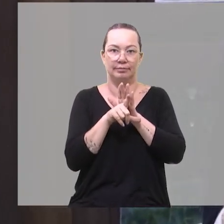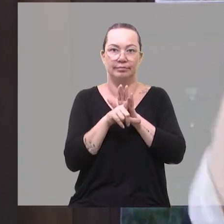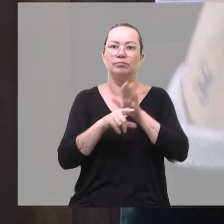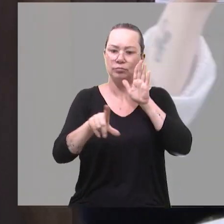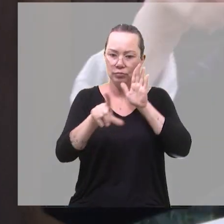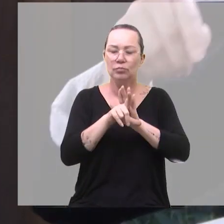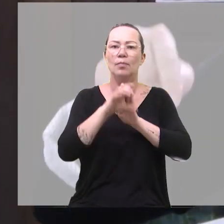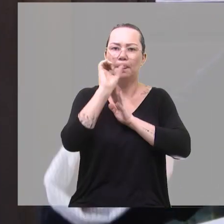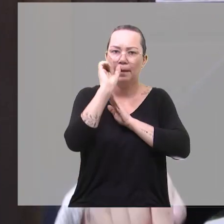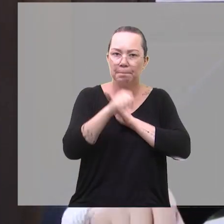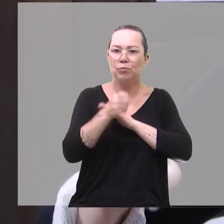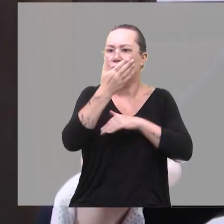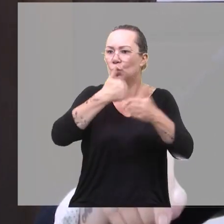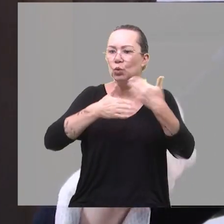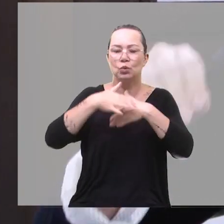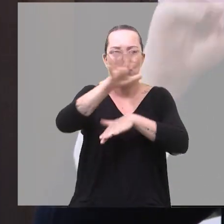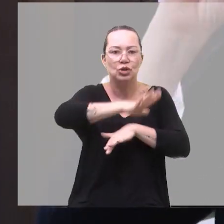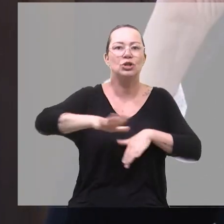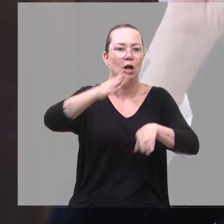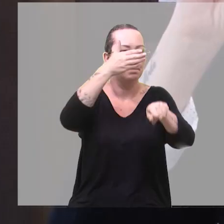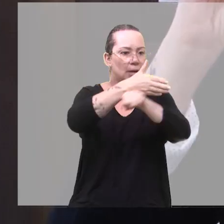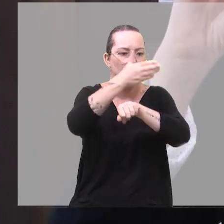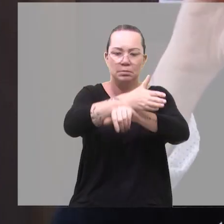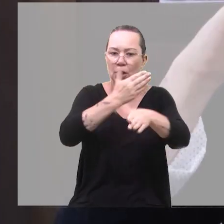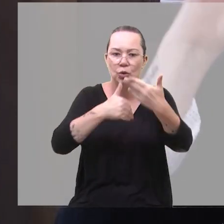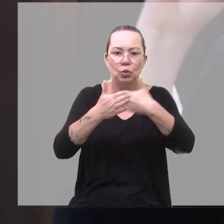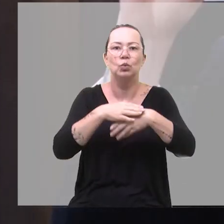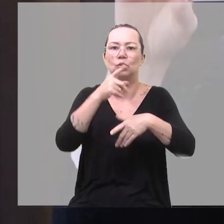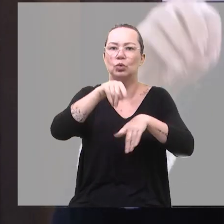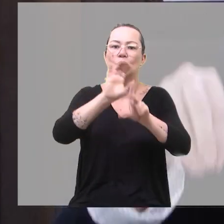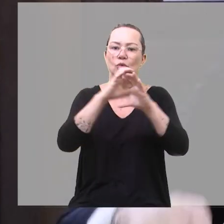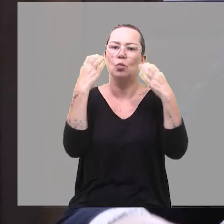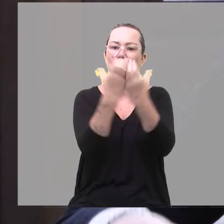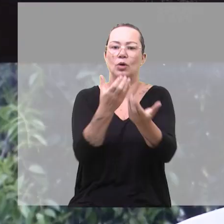Então, enquanto legislação, sim, enquanto